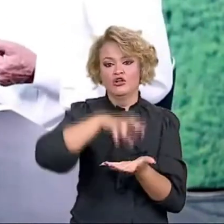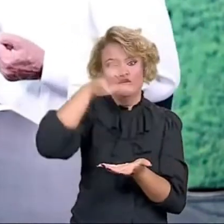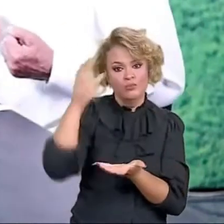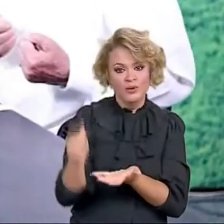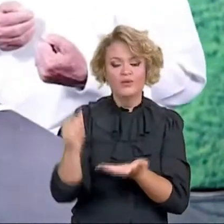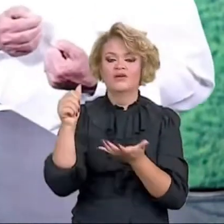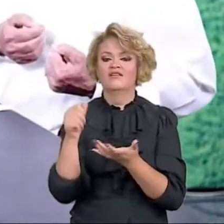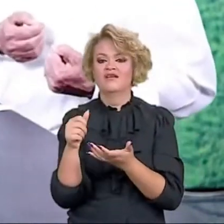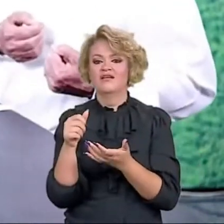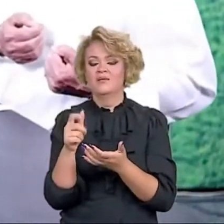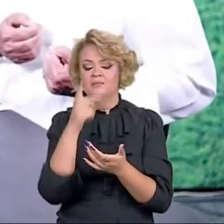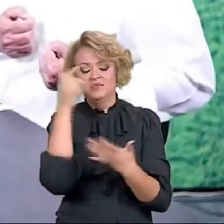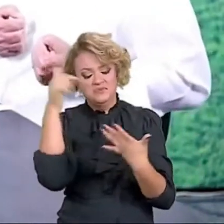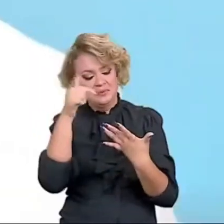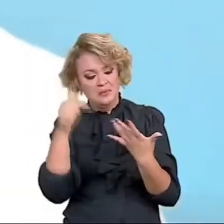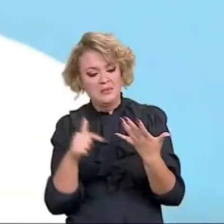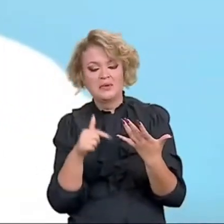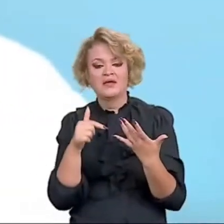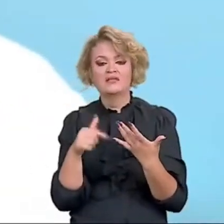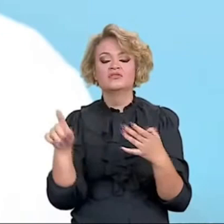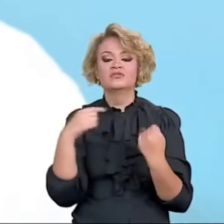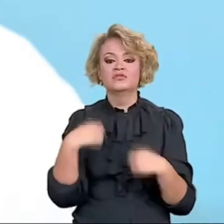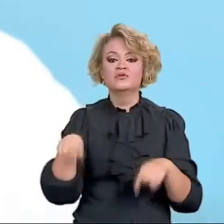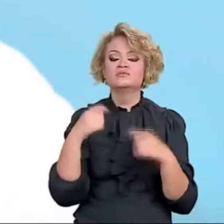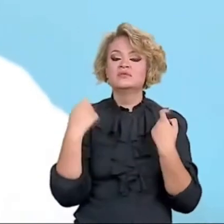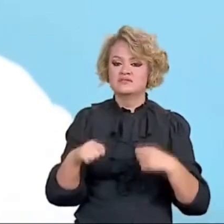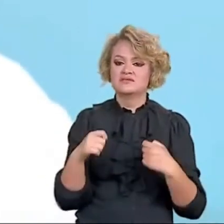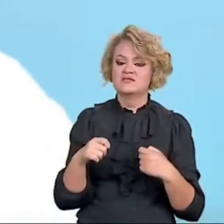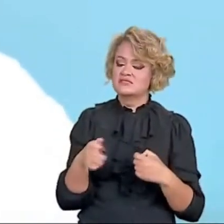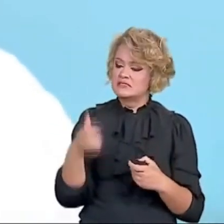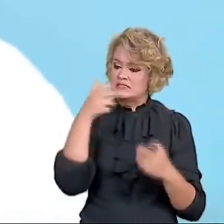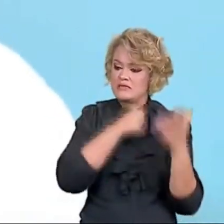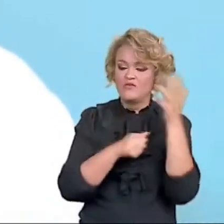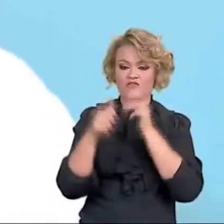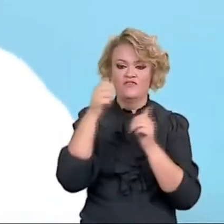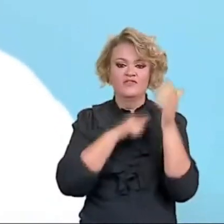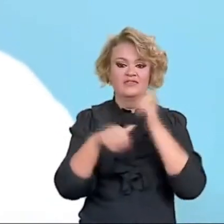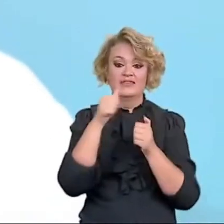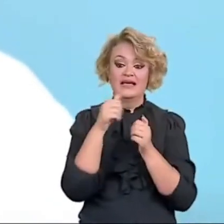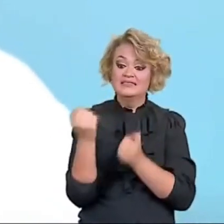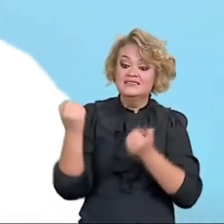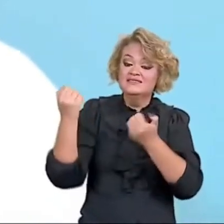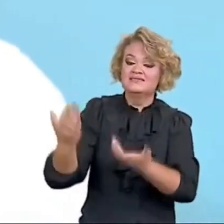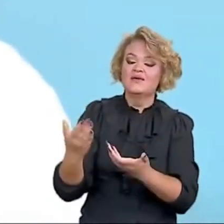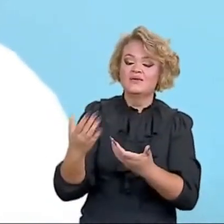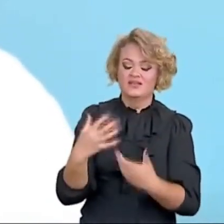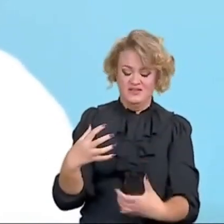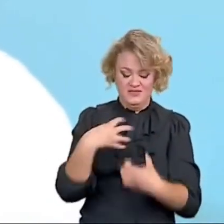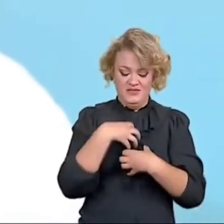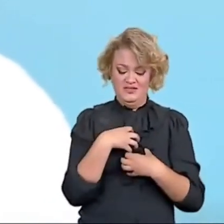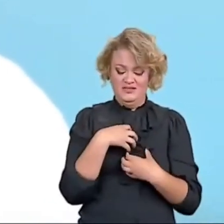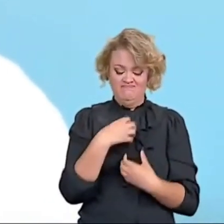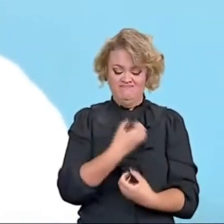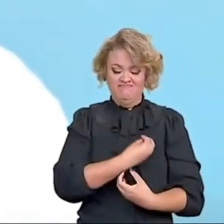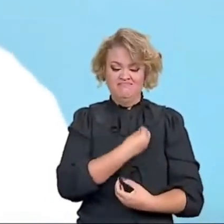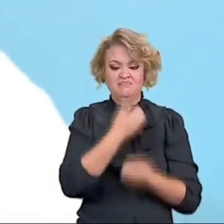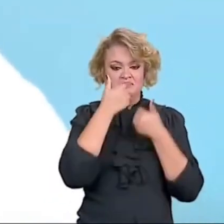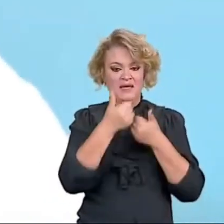gente, nós precisamos salvar e dá a ele sentido de vida, sabe, de